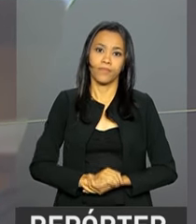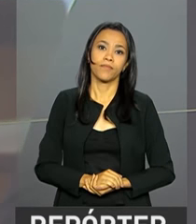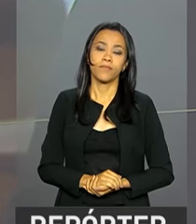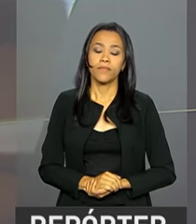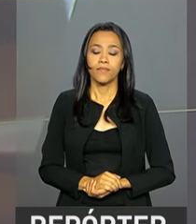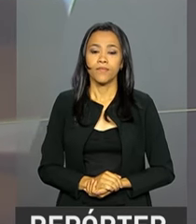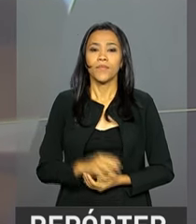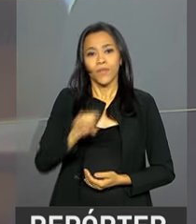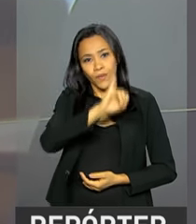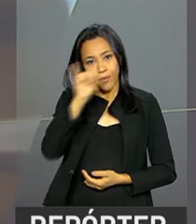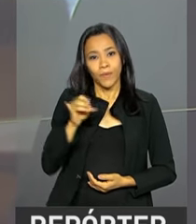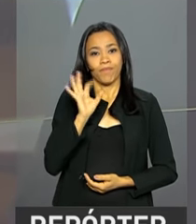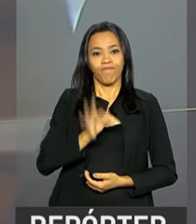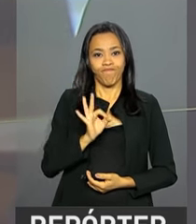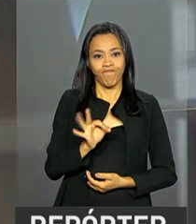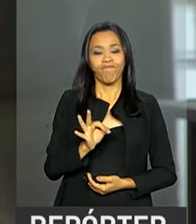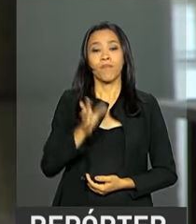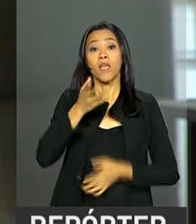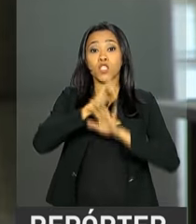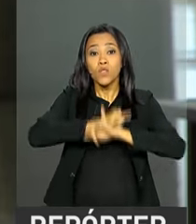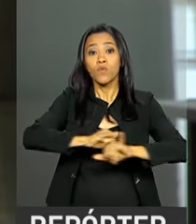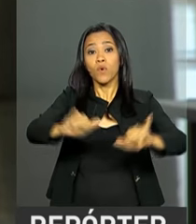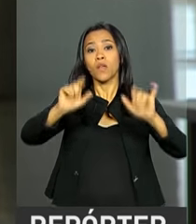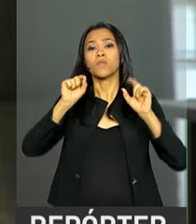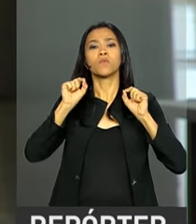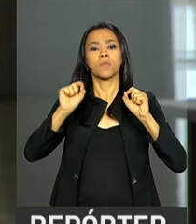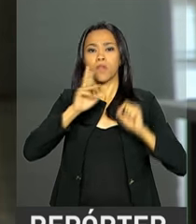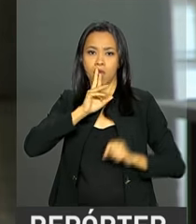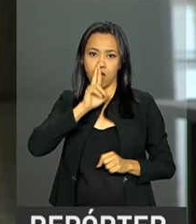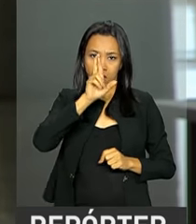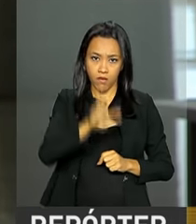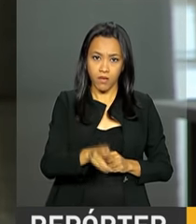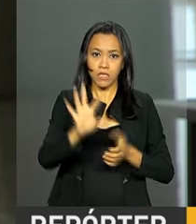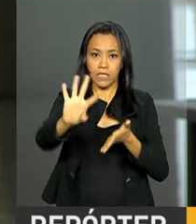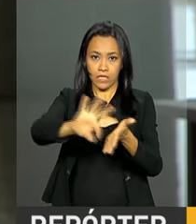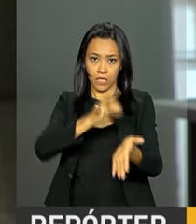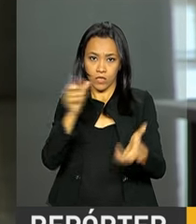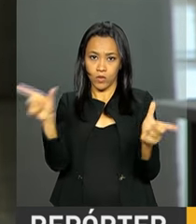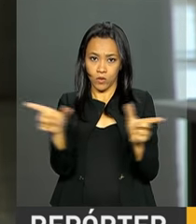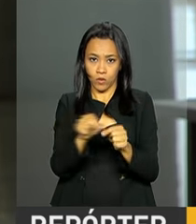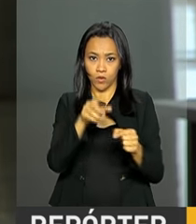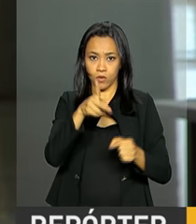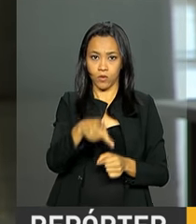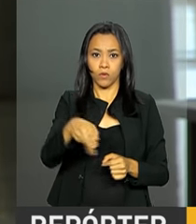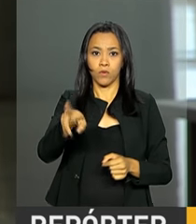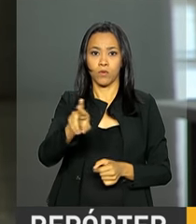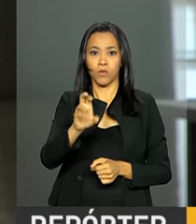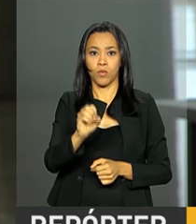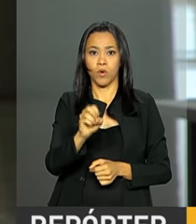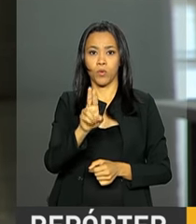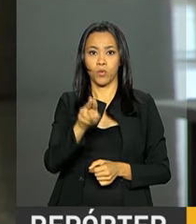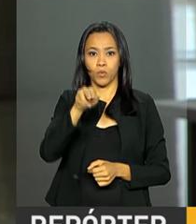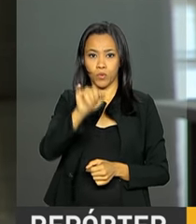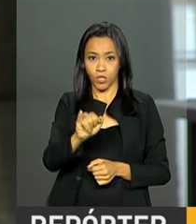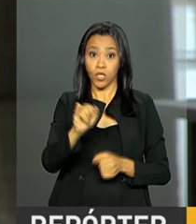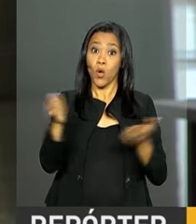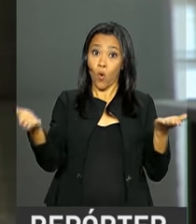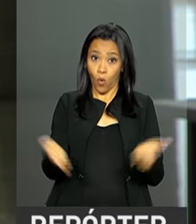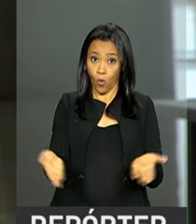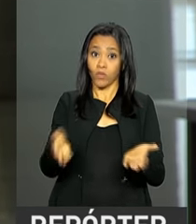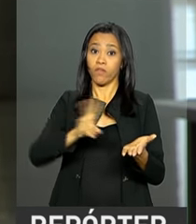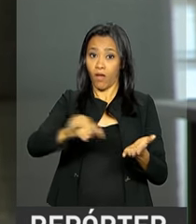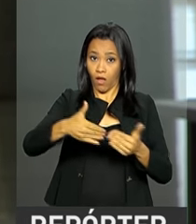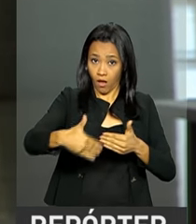Pedro. Leandro. Exatamente. A divulgação dos resultados das inscrições do PRÚú. O programa Universidade para todos sai hoje. Mais